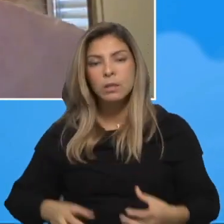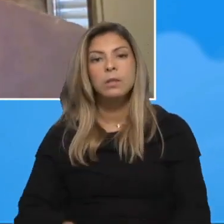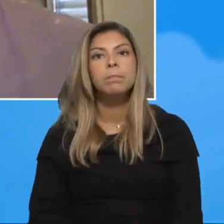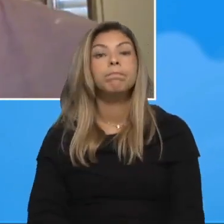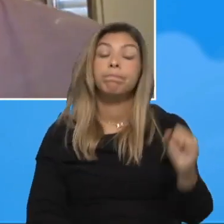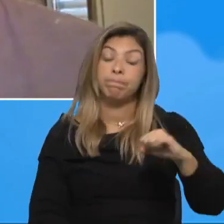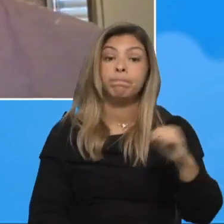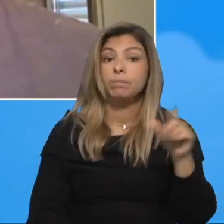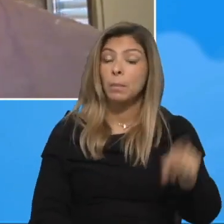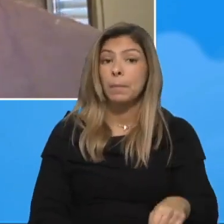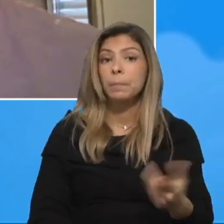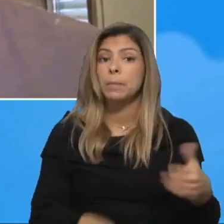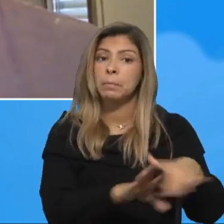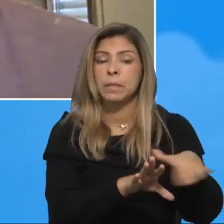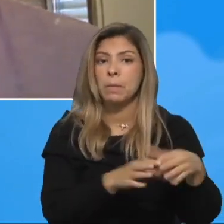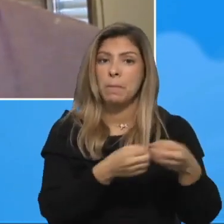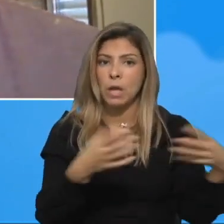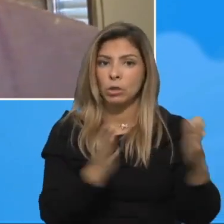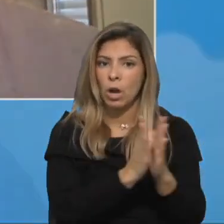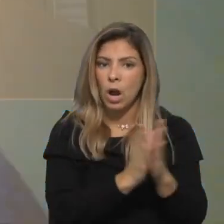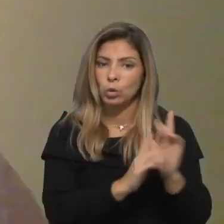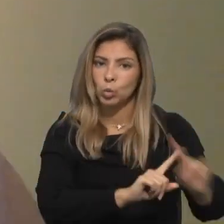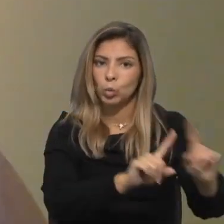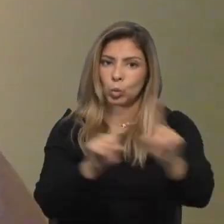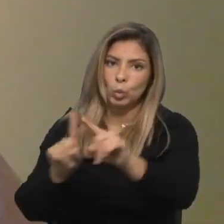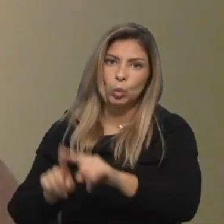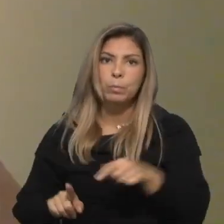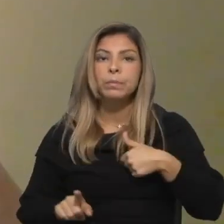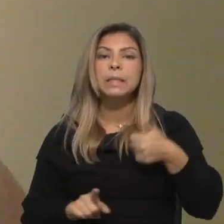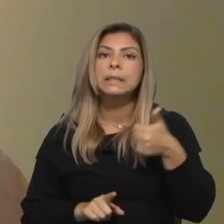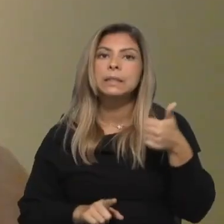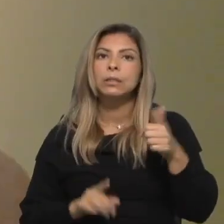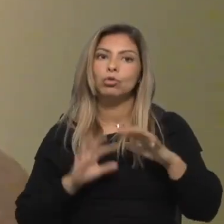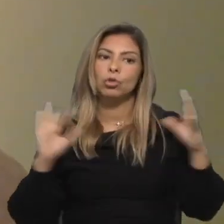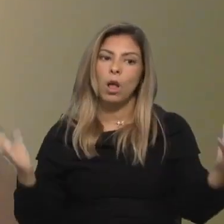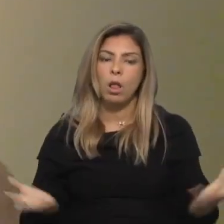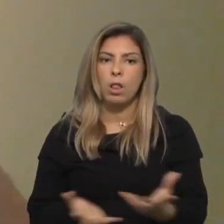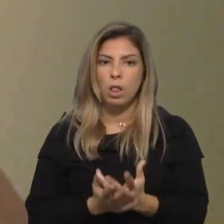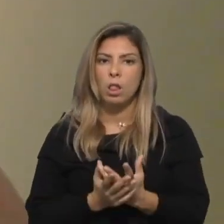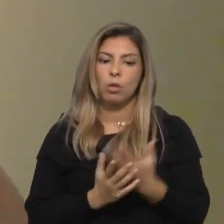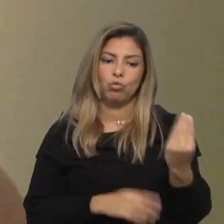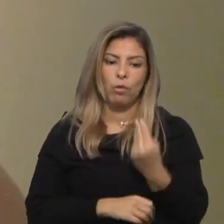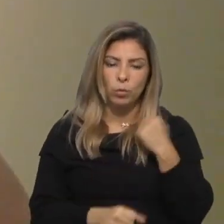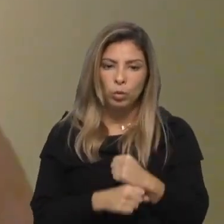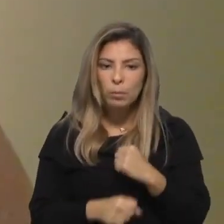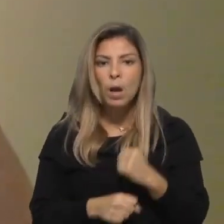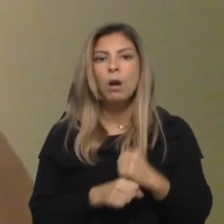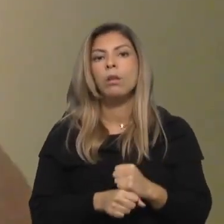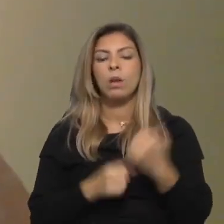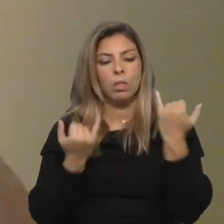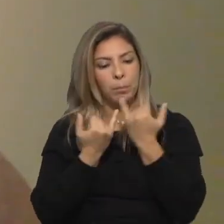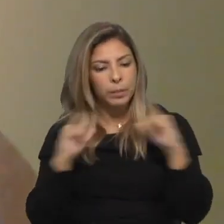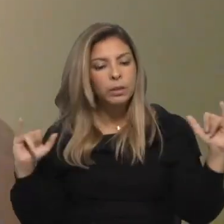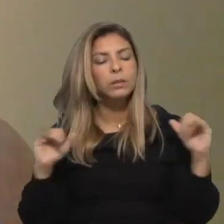Sim, tendo em conta que o objetivo principal da JOC é a evangelização da juventude trabalhadora e a libertação da mesma através